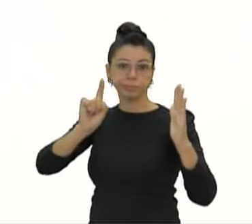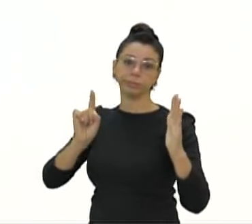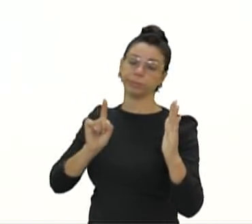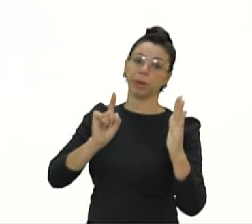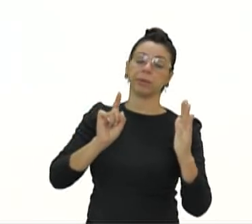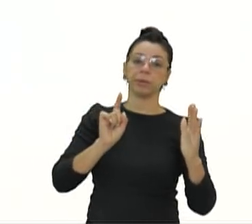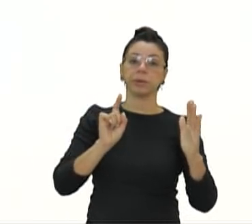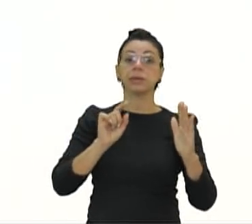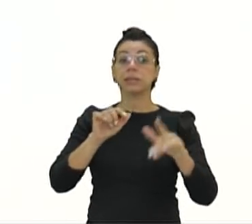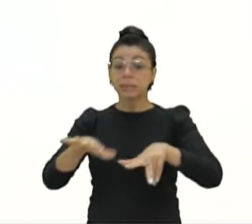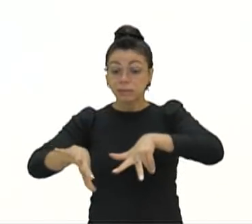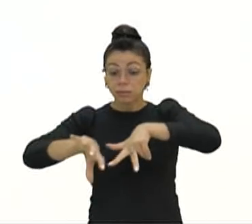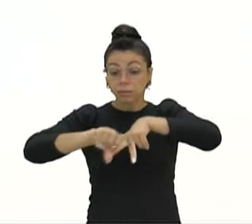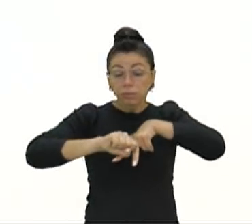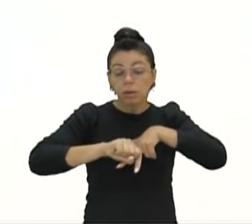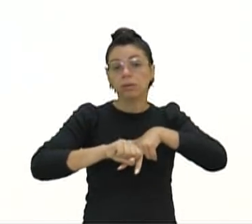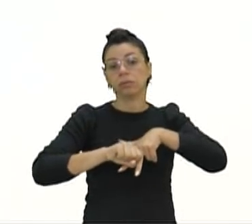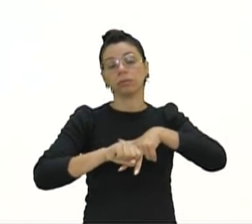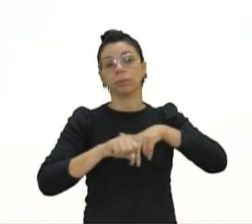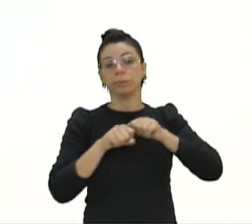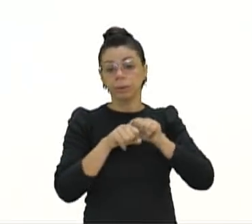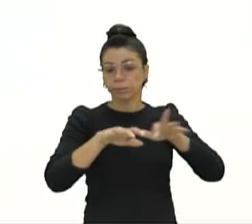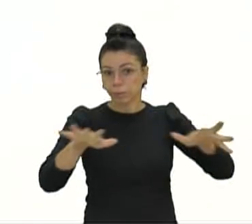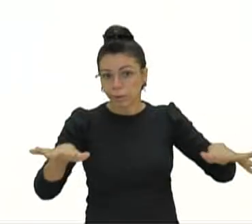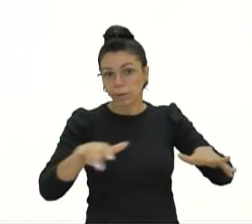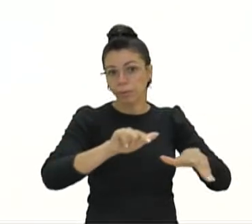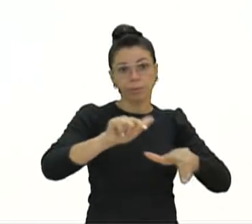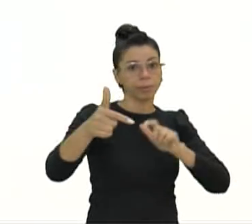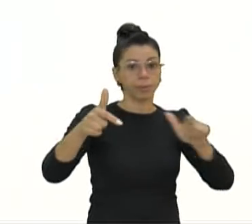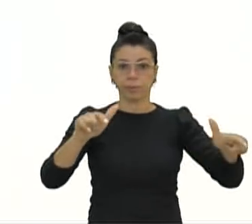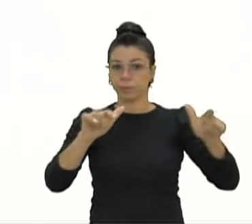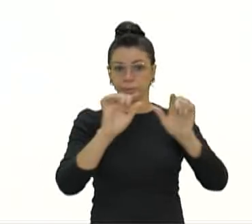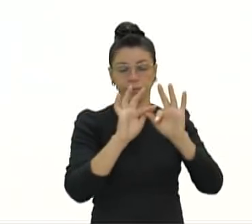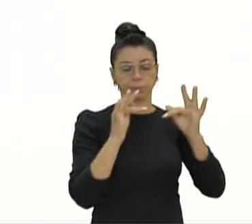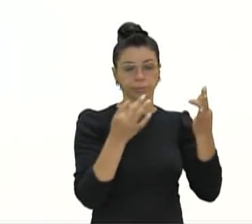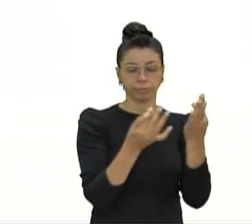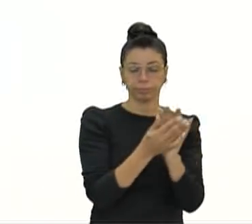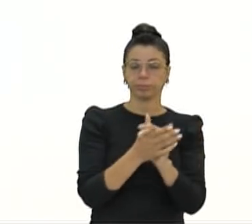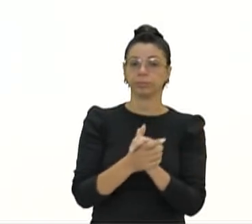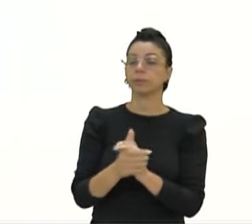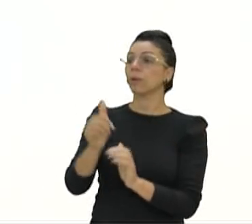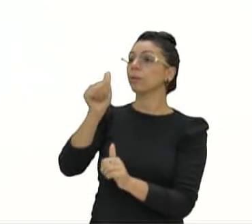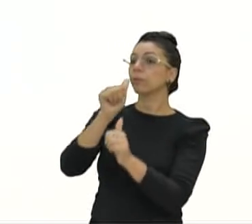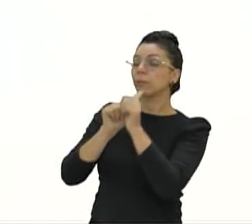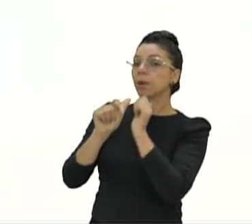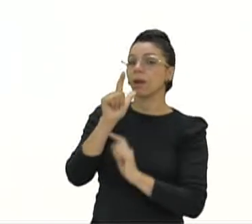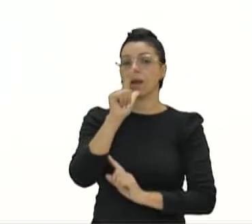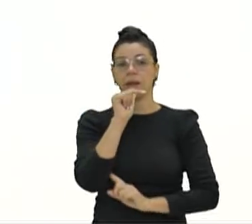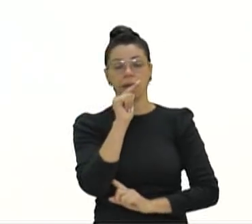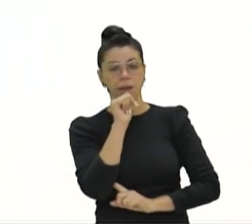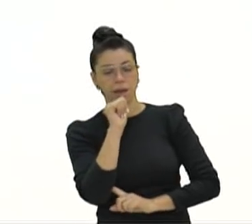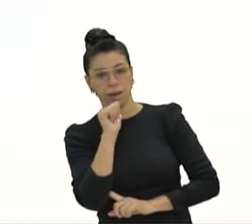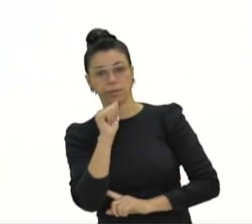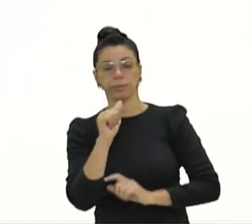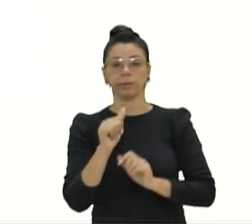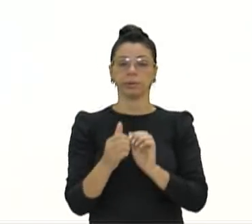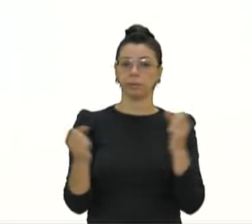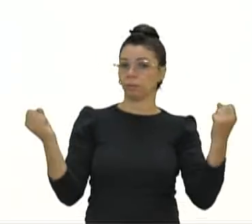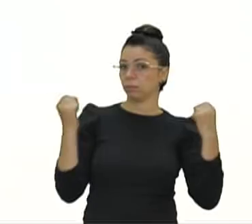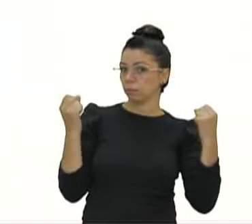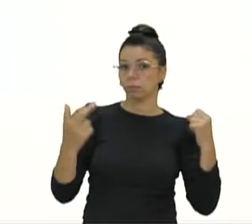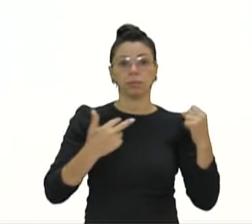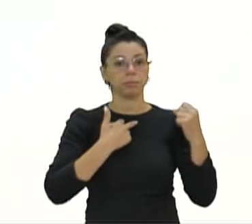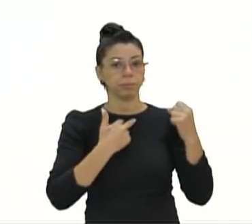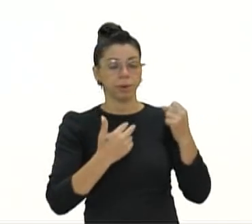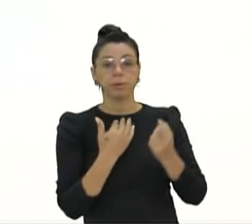não contaminar os demais. Sintomas leves, se hidratar bem, fazer um repouso, né, não se exercitar, ter uma